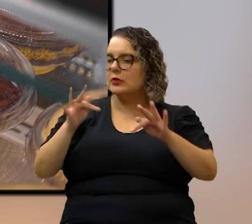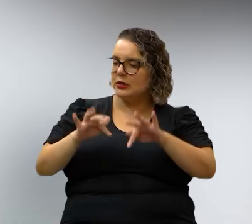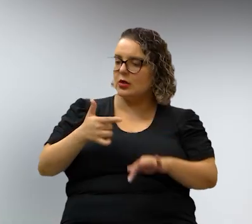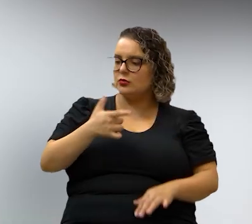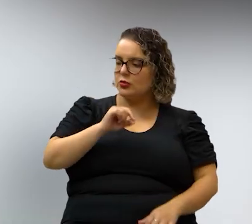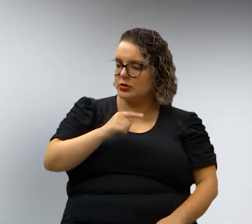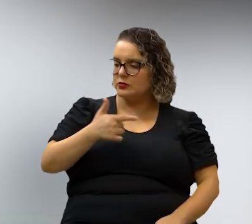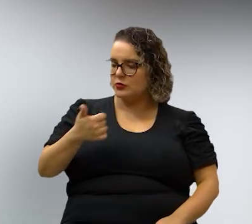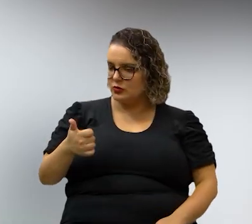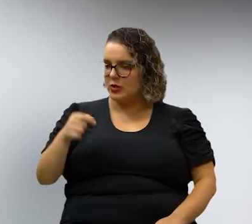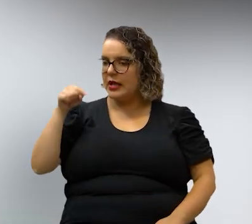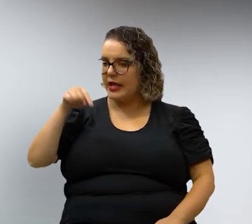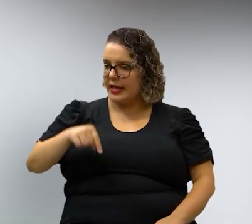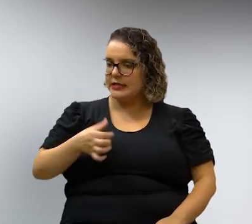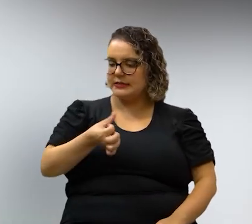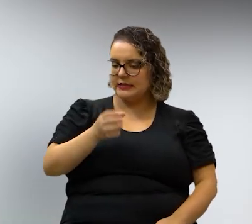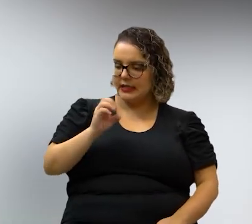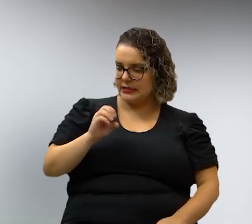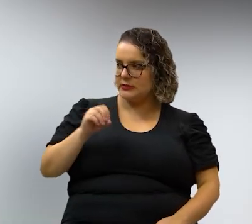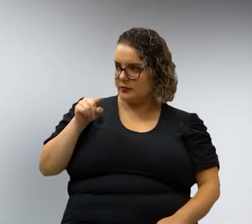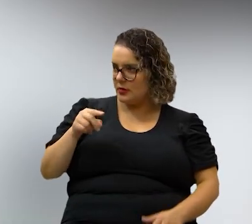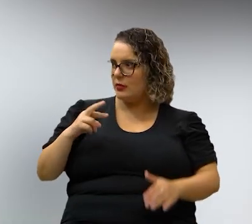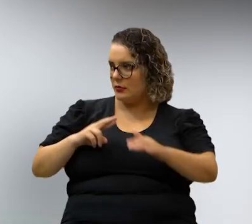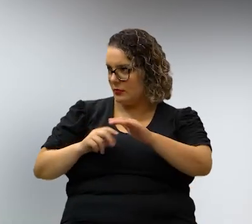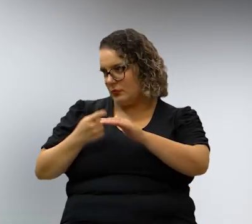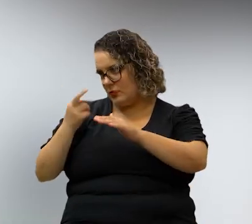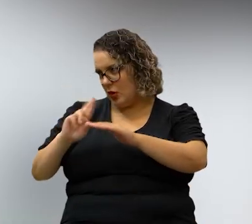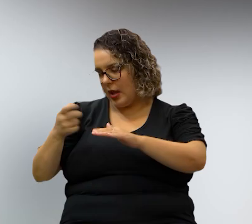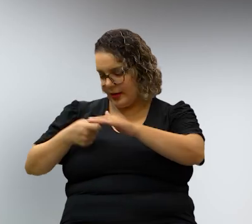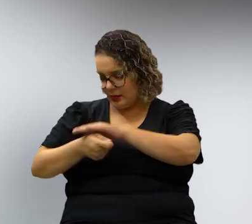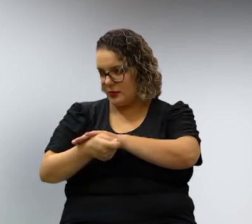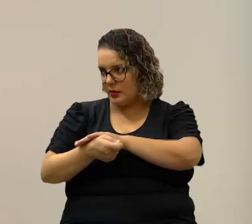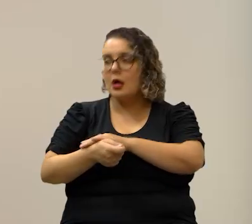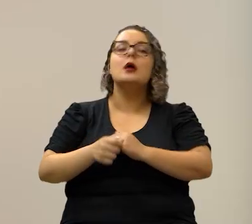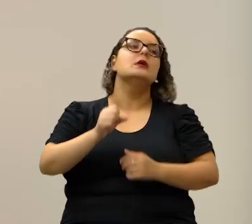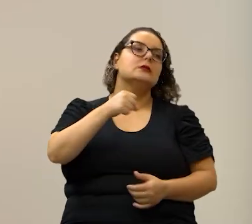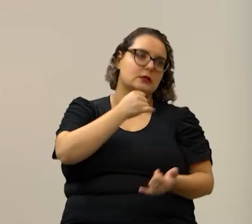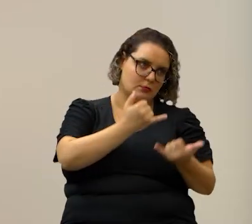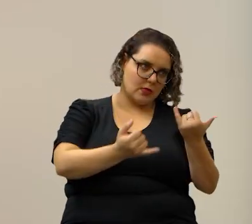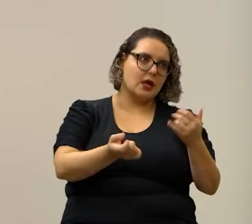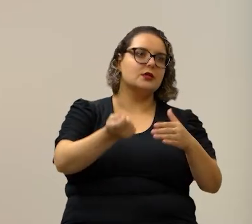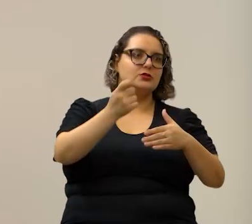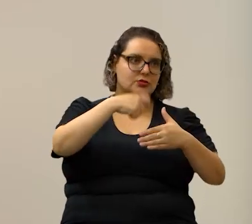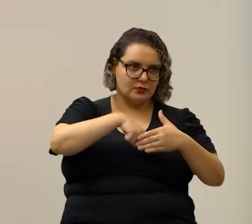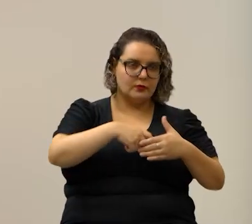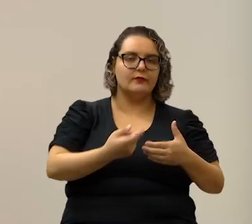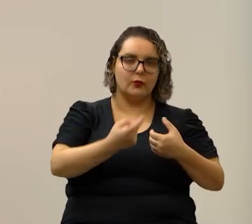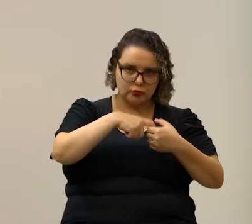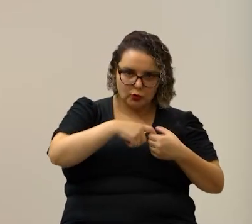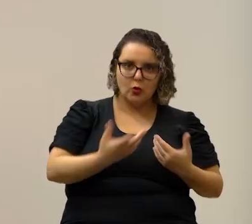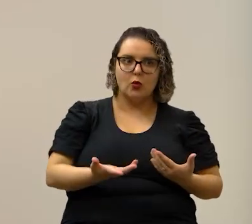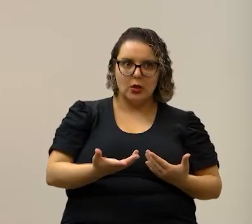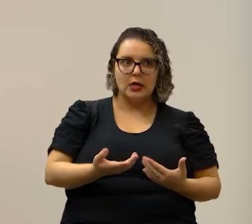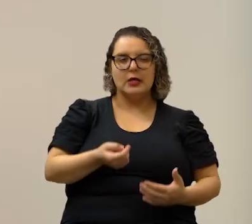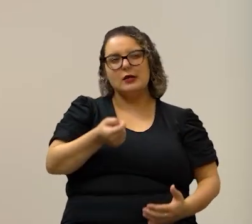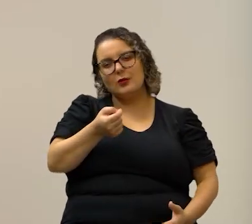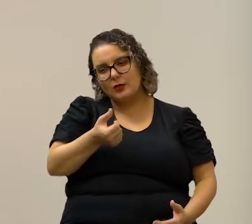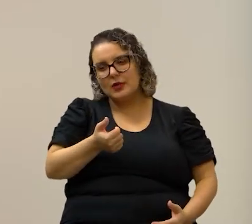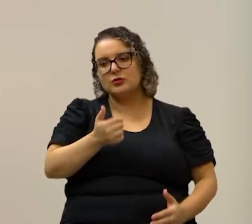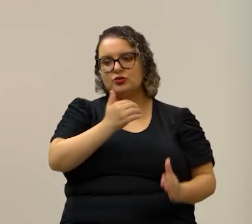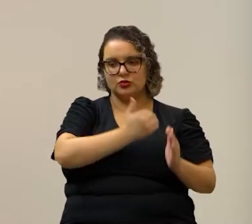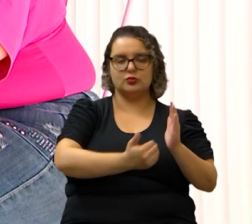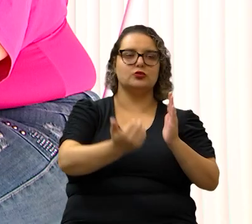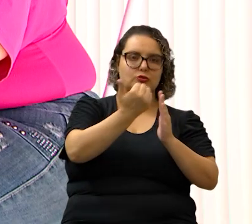falou final de 2021, que esses 600 mil já retornaram? Já, parte deles já retornaram. E a gente já está quase, realmente, já